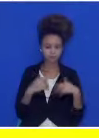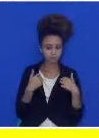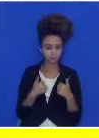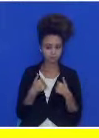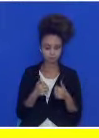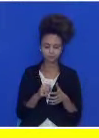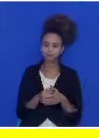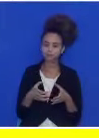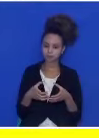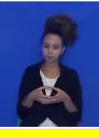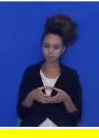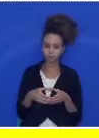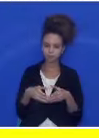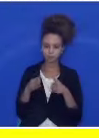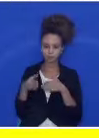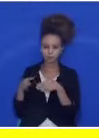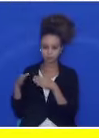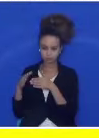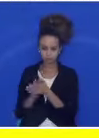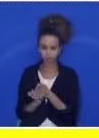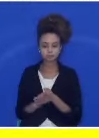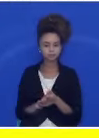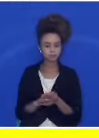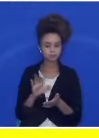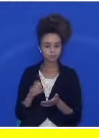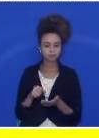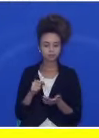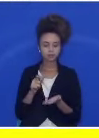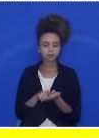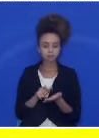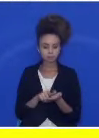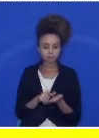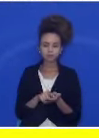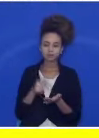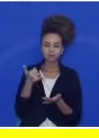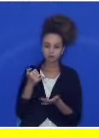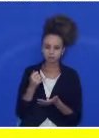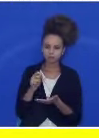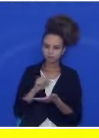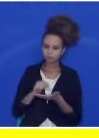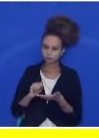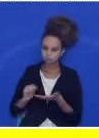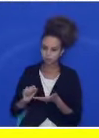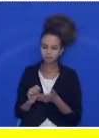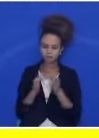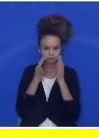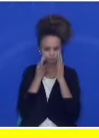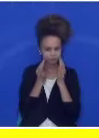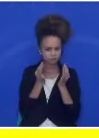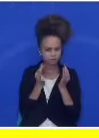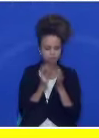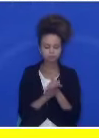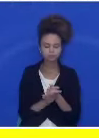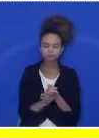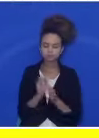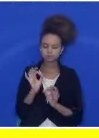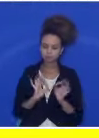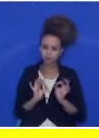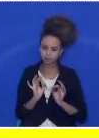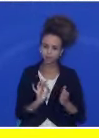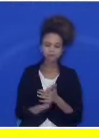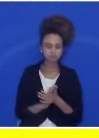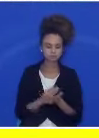bem? Bolas posicionadas, prepare papel e caneta. Anote aí, não esqueça de anotar nenhum número, hein? Prepare a sua aposta